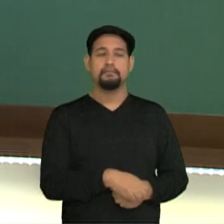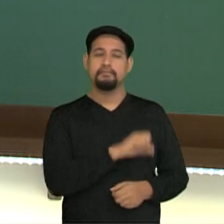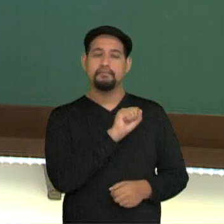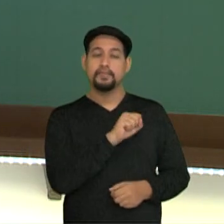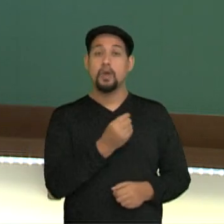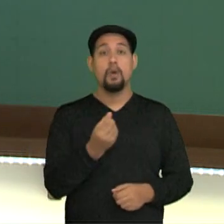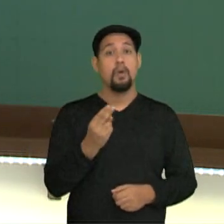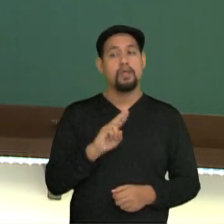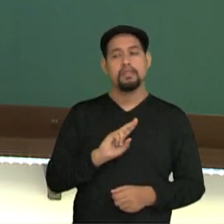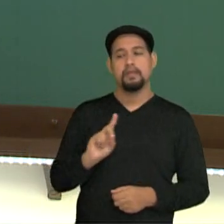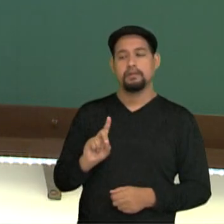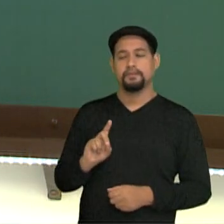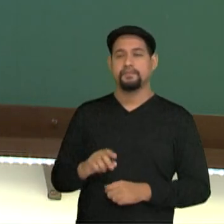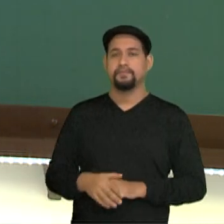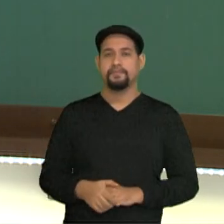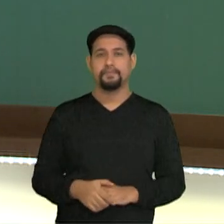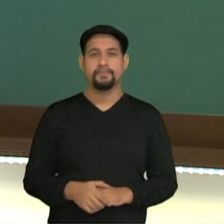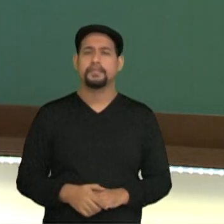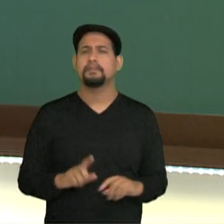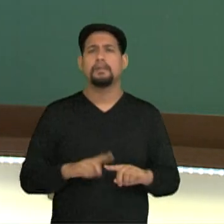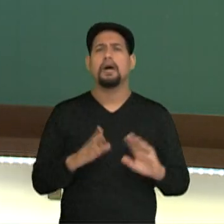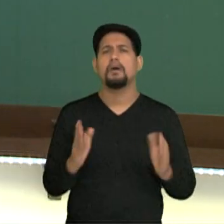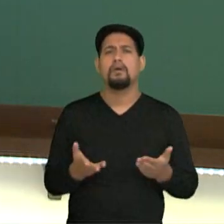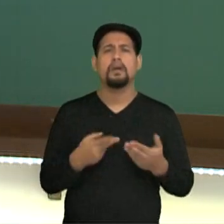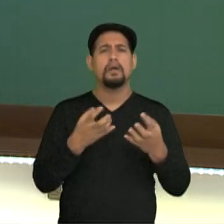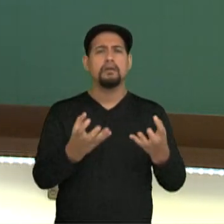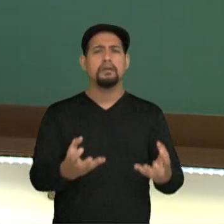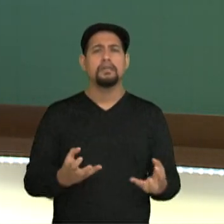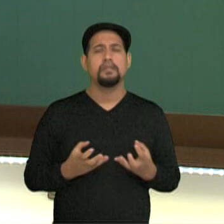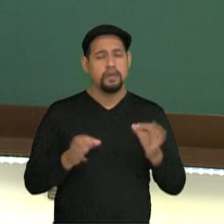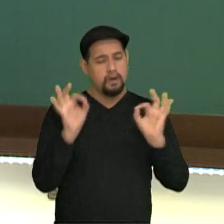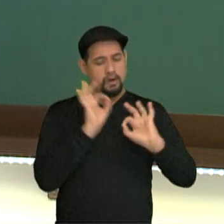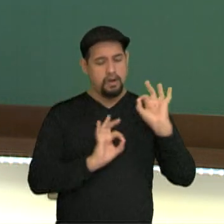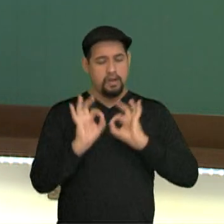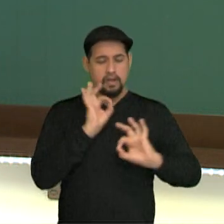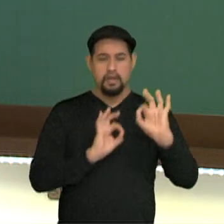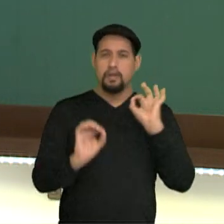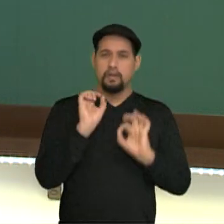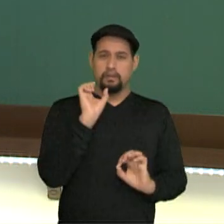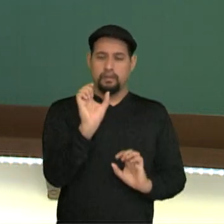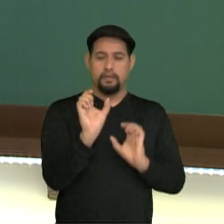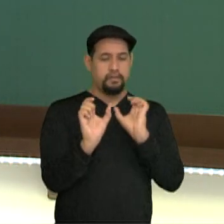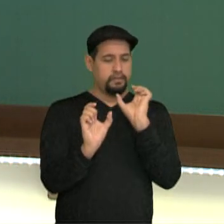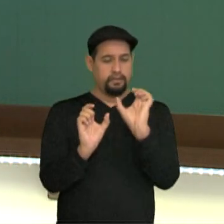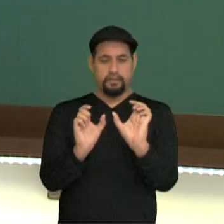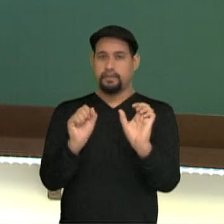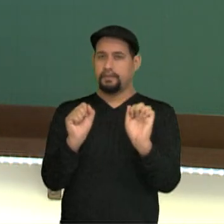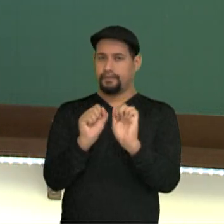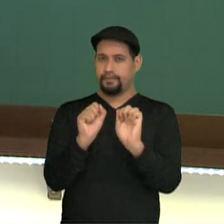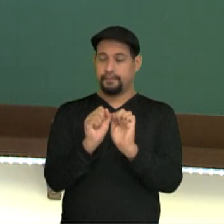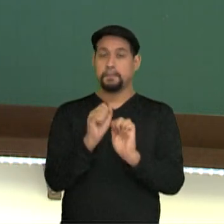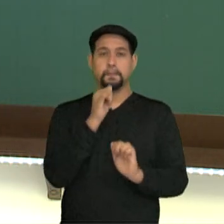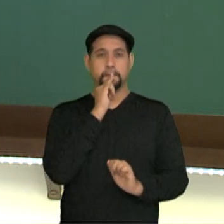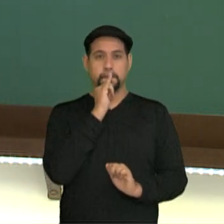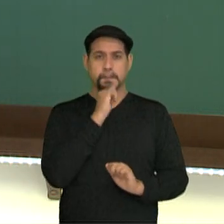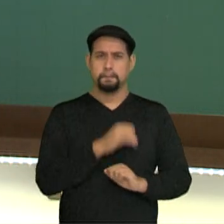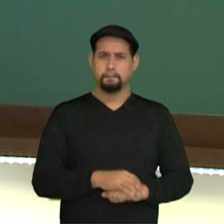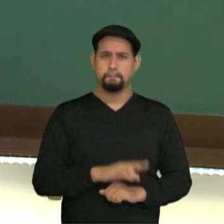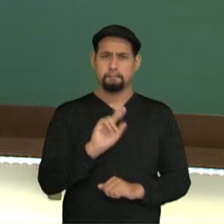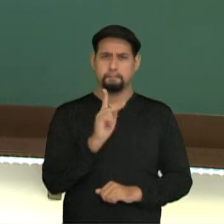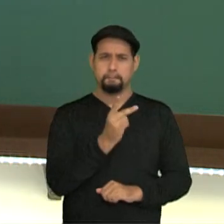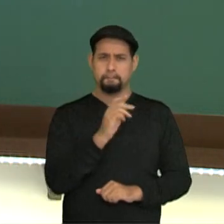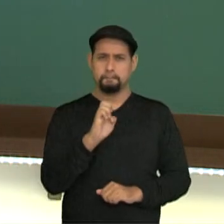ok? Agora, eu quero que vocês organizem as palavras para formarmos as frases. Então nós temos he